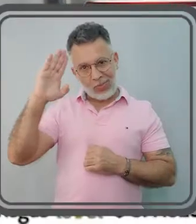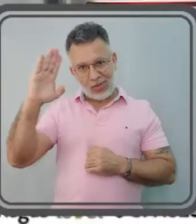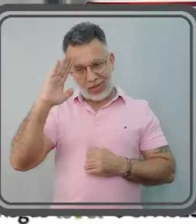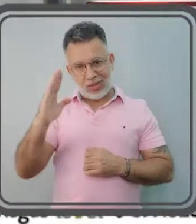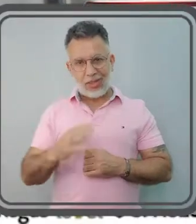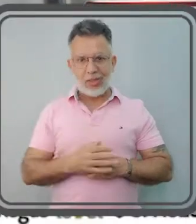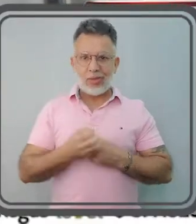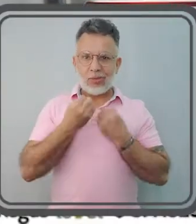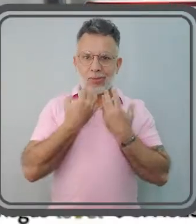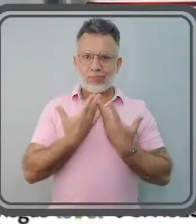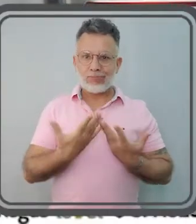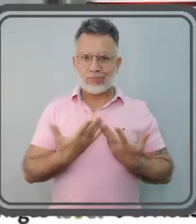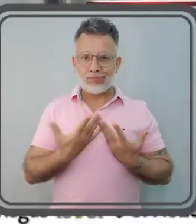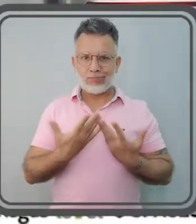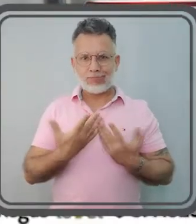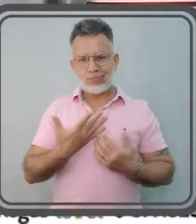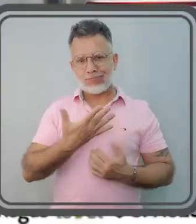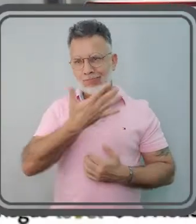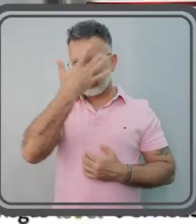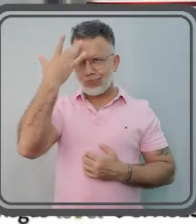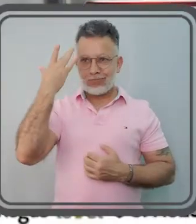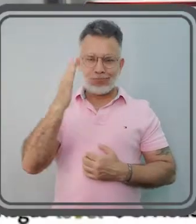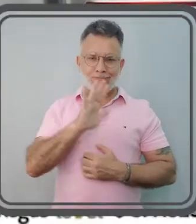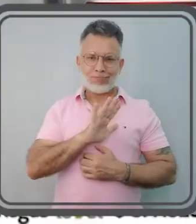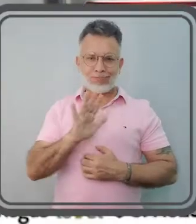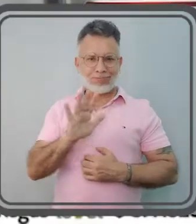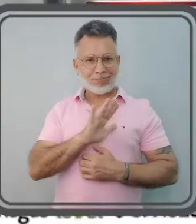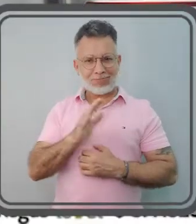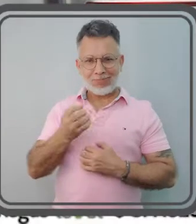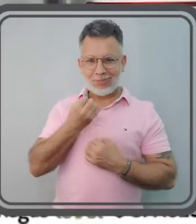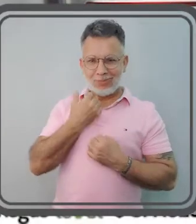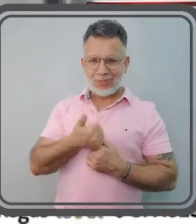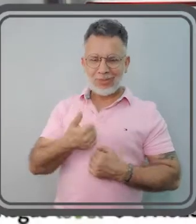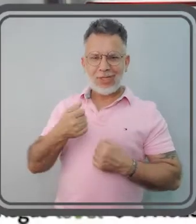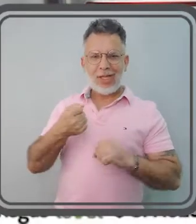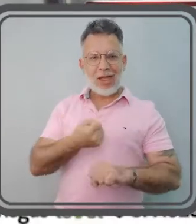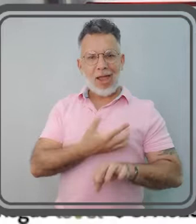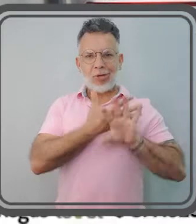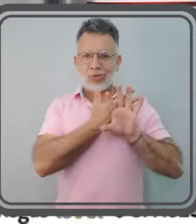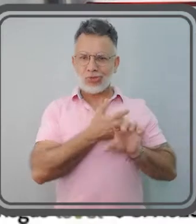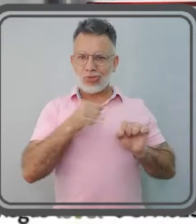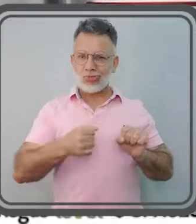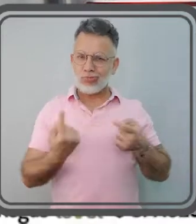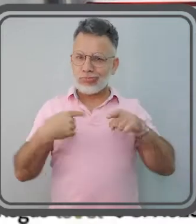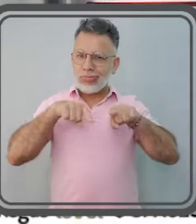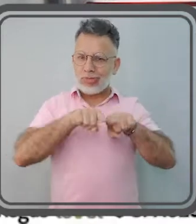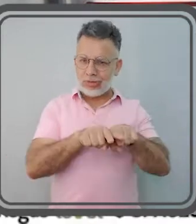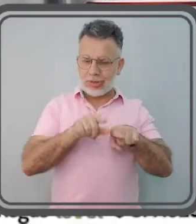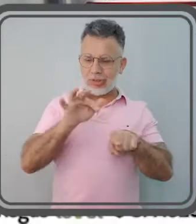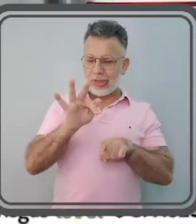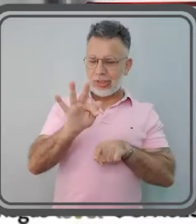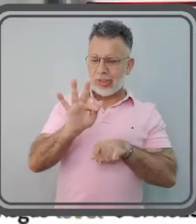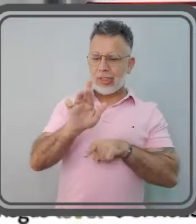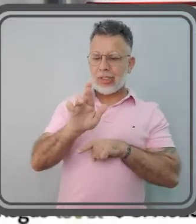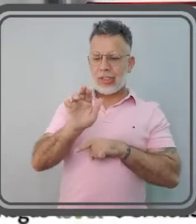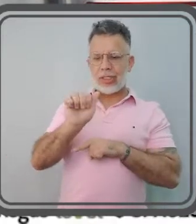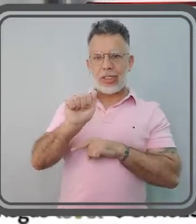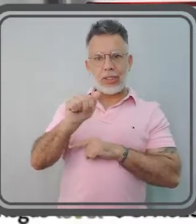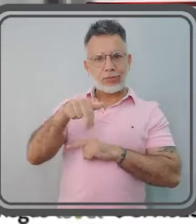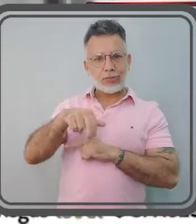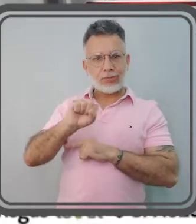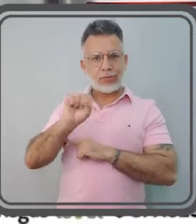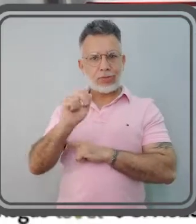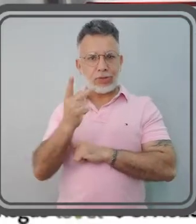Bem-vindos ao Intalks de Franchising, ao nosso novo encontro de franquias, discutir soluções,